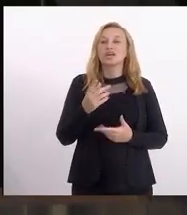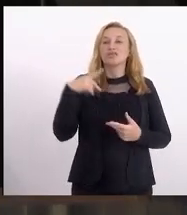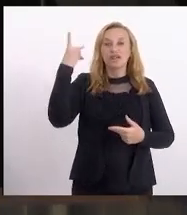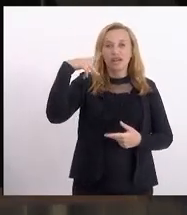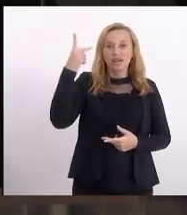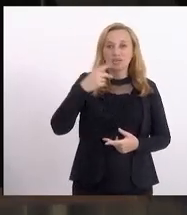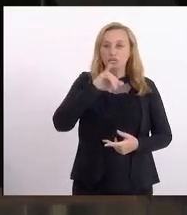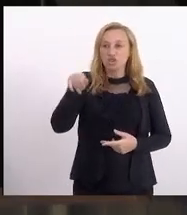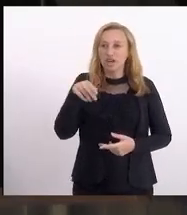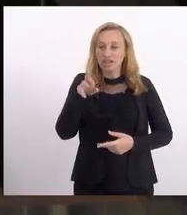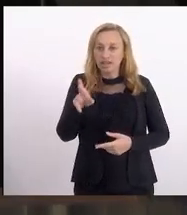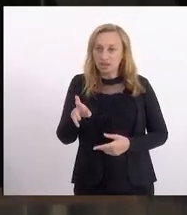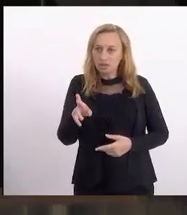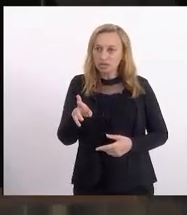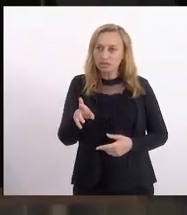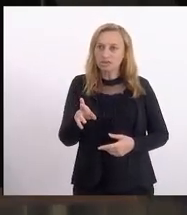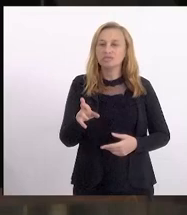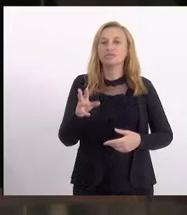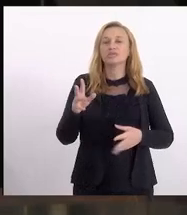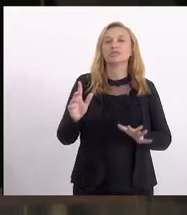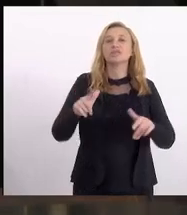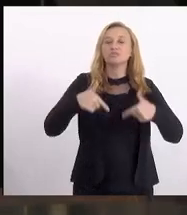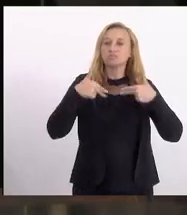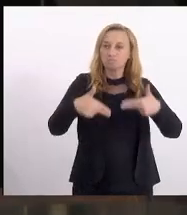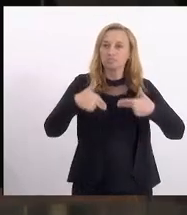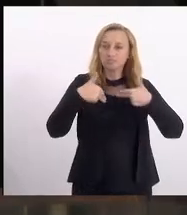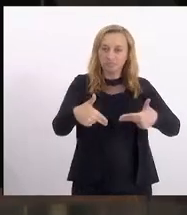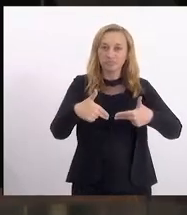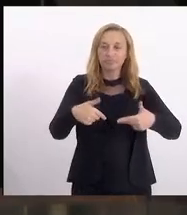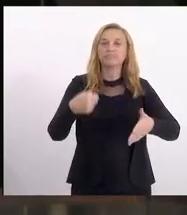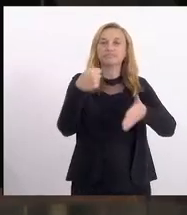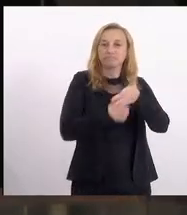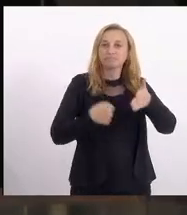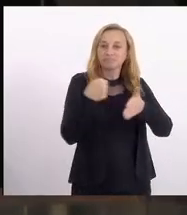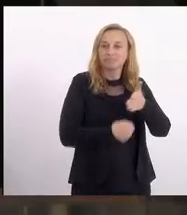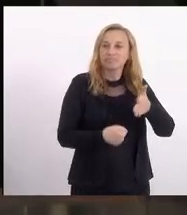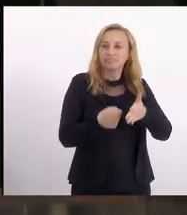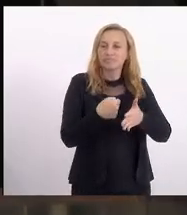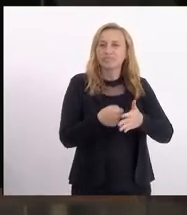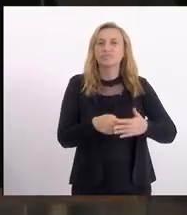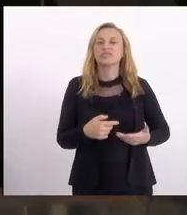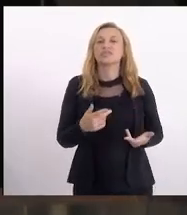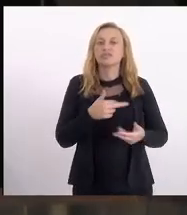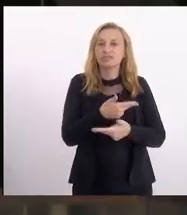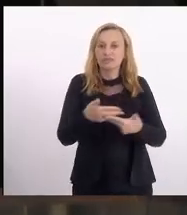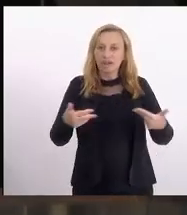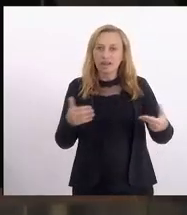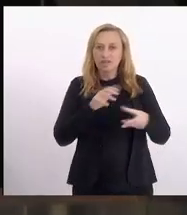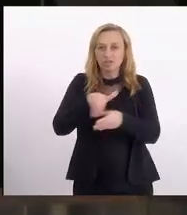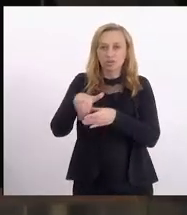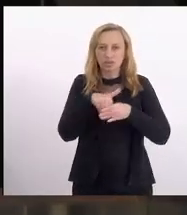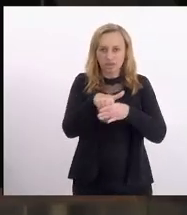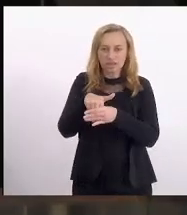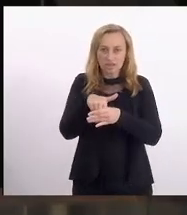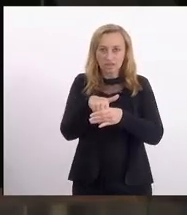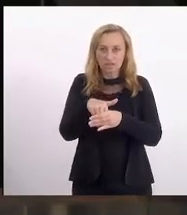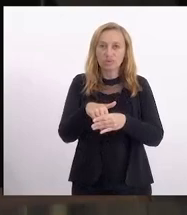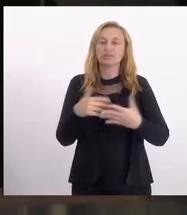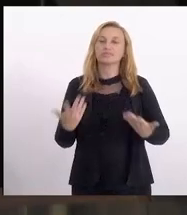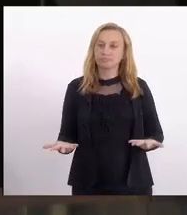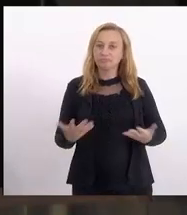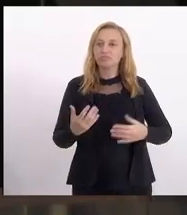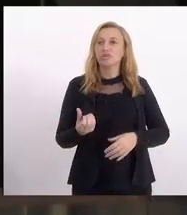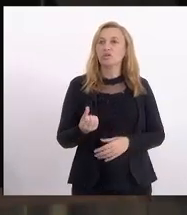Volta Redonda, que eu conheço há muito tempo, é um ativista, um militante, um lutador, com sucessivas votações muito expressivas